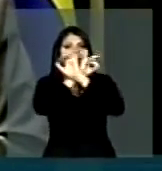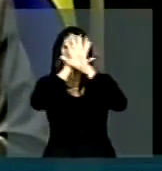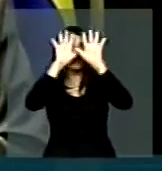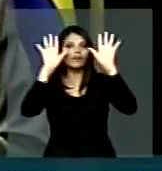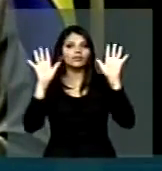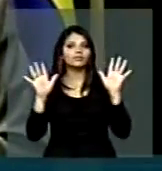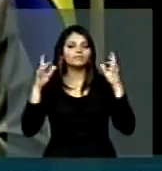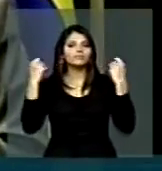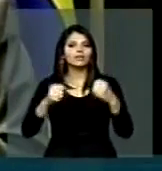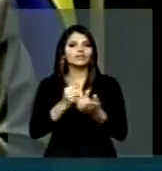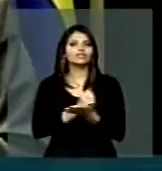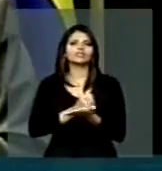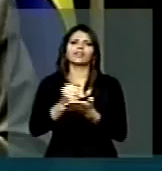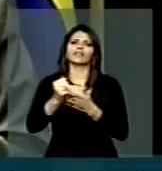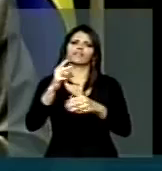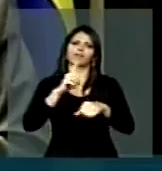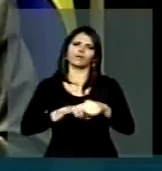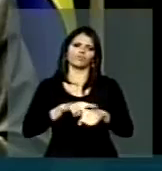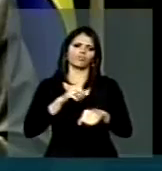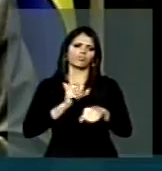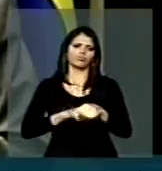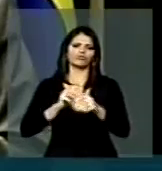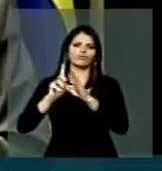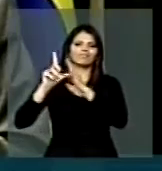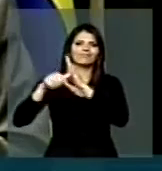está passando da hora.